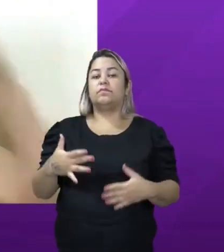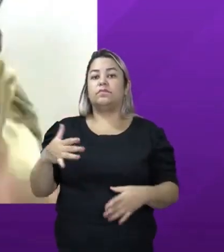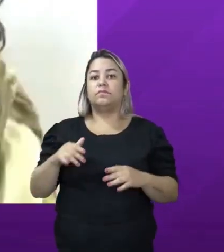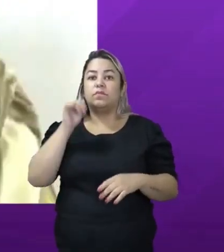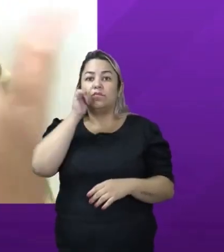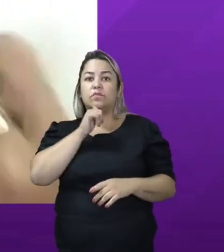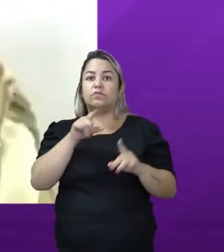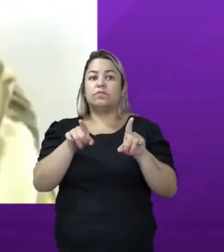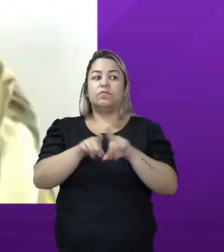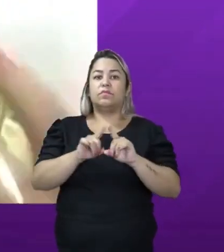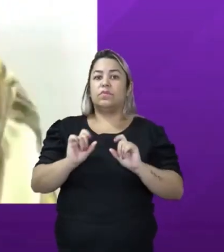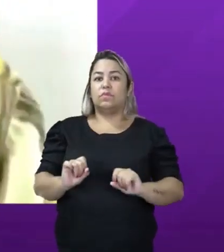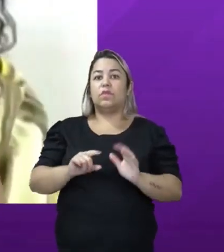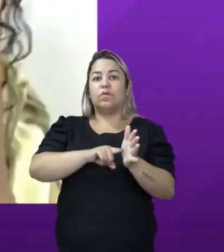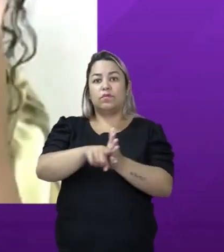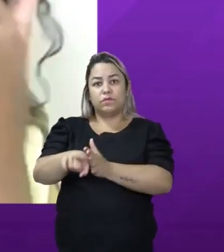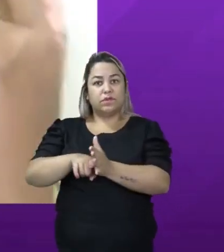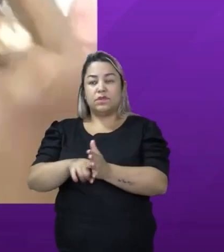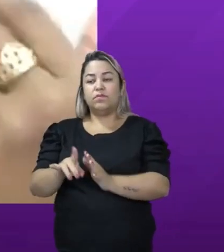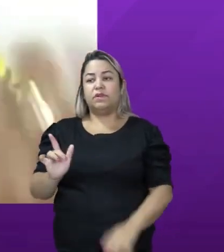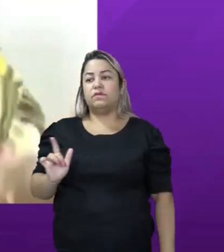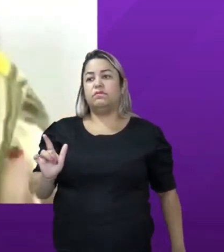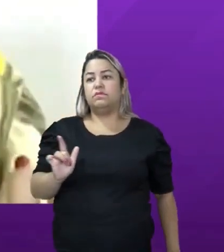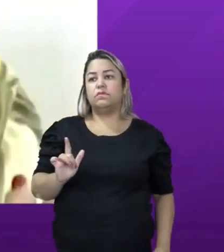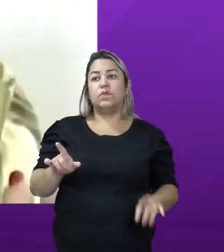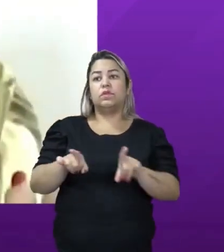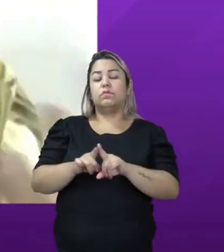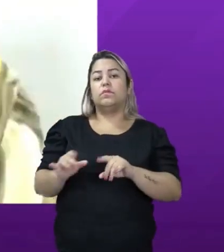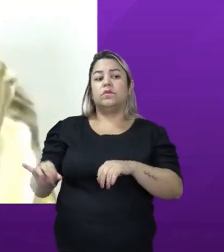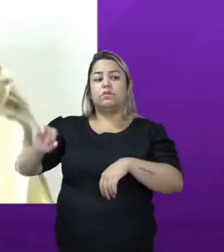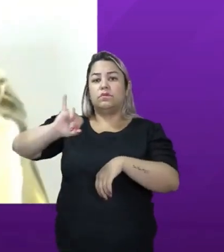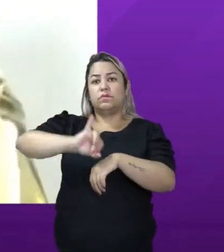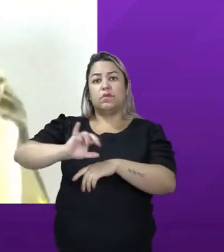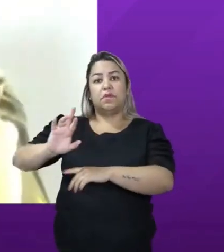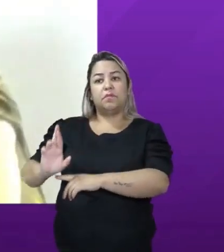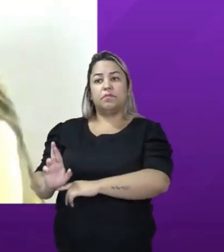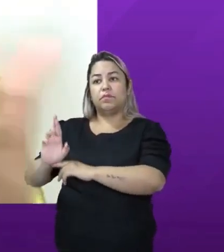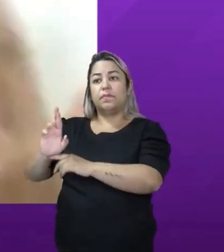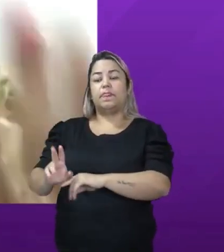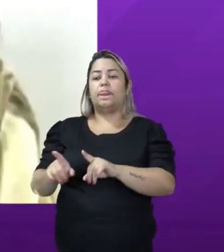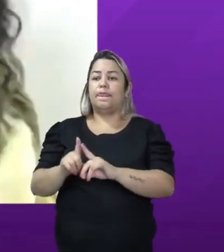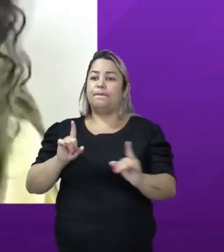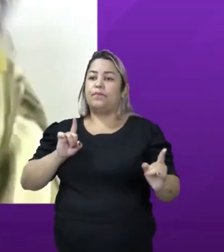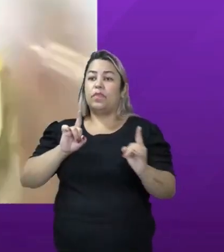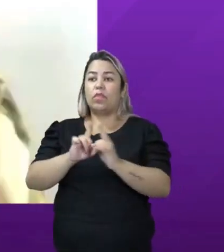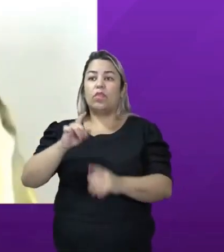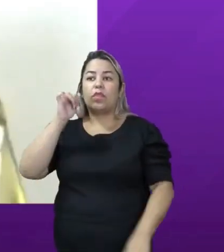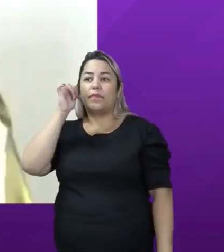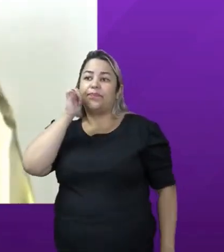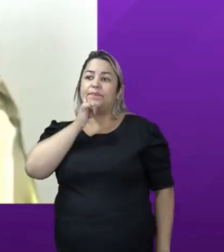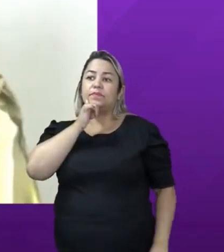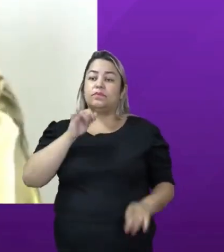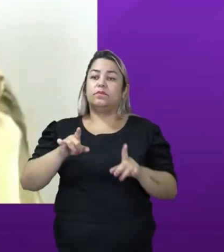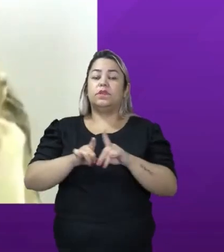de consulta e informações. A gente também tem um centro de referência especializado de atendimento à mulher e os núcleos de